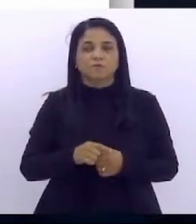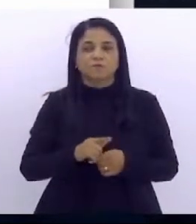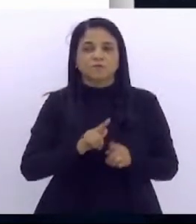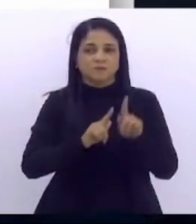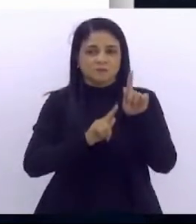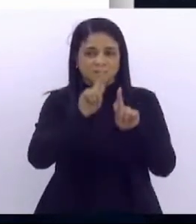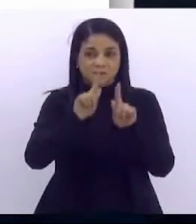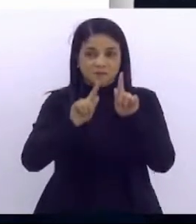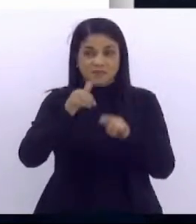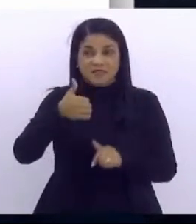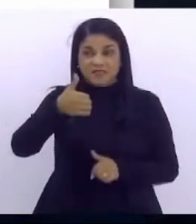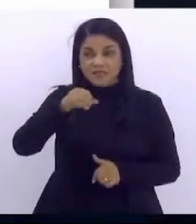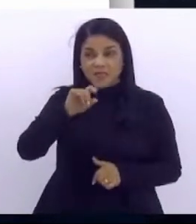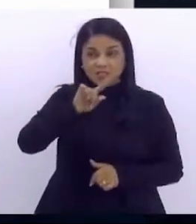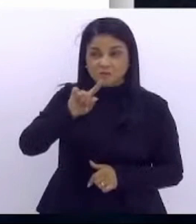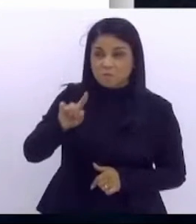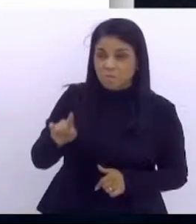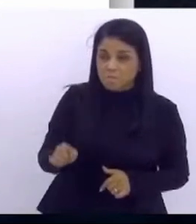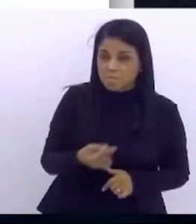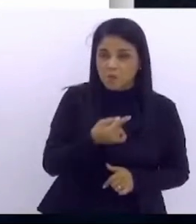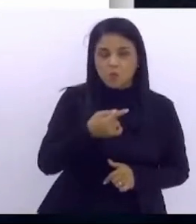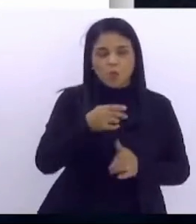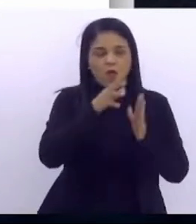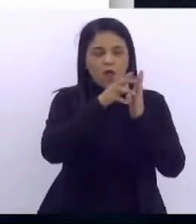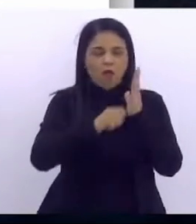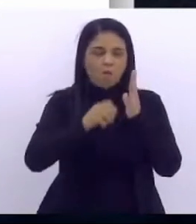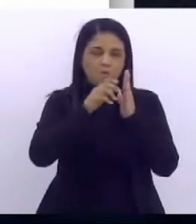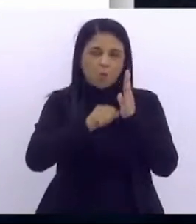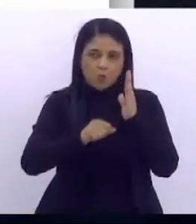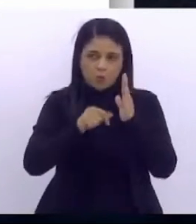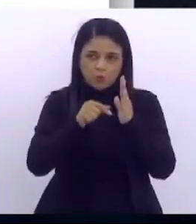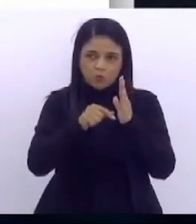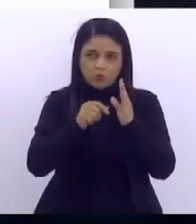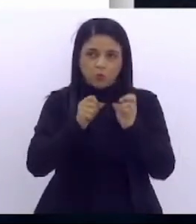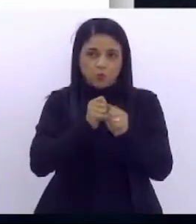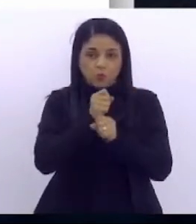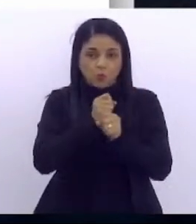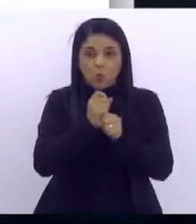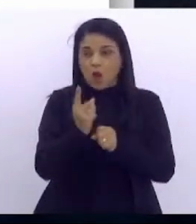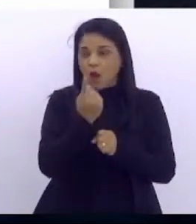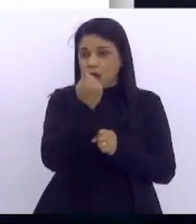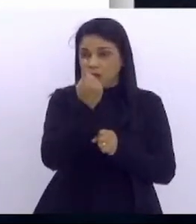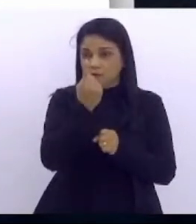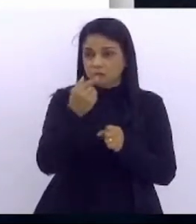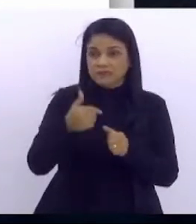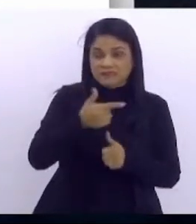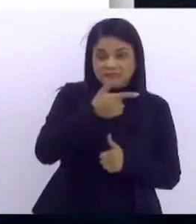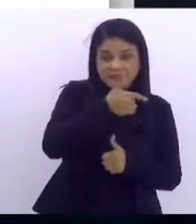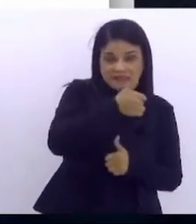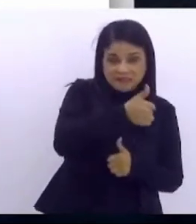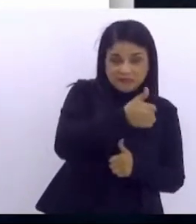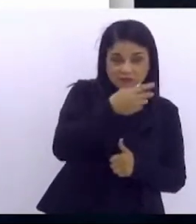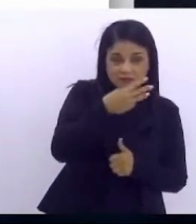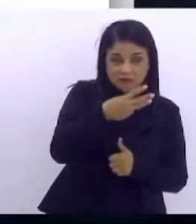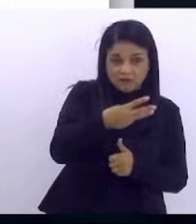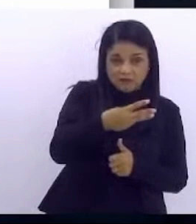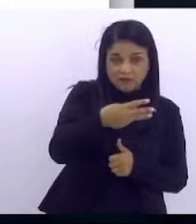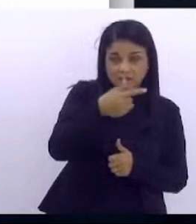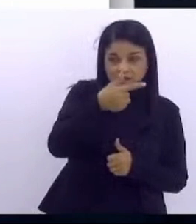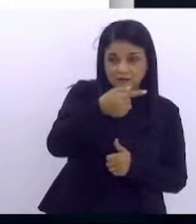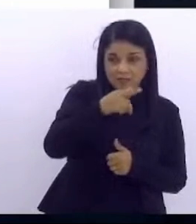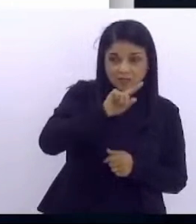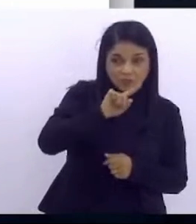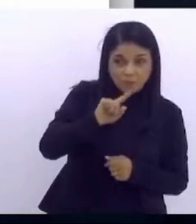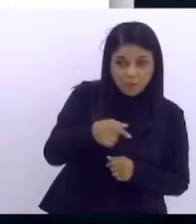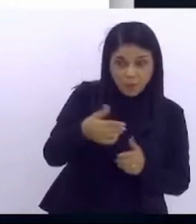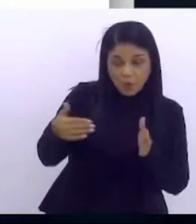Aconteceu 10 mil abortos no primeiro ano completo. Eles diziam que era 130 mil a 190 mil abortos clandestinos. Primeiro